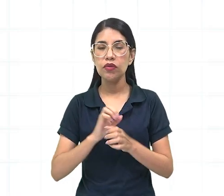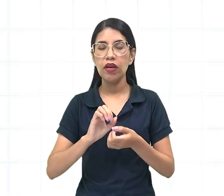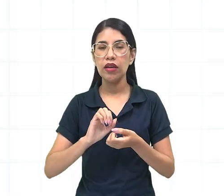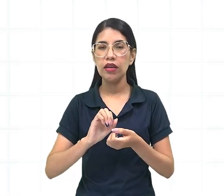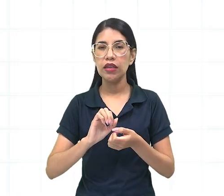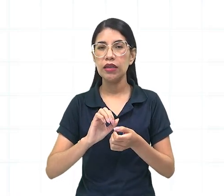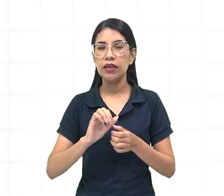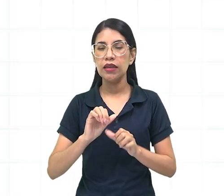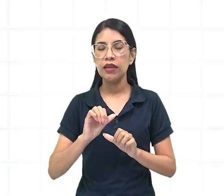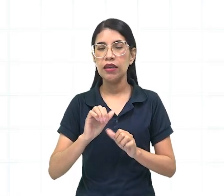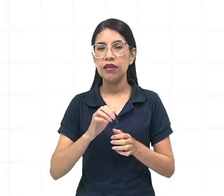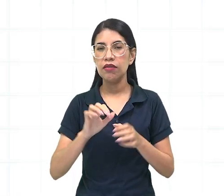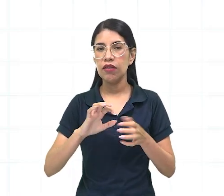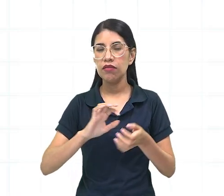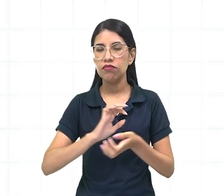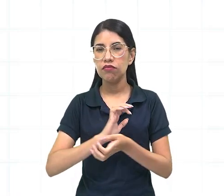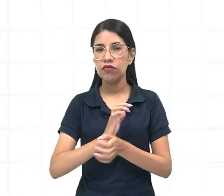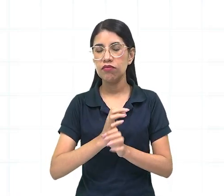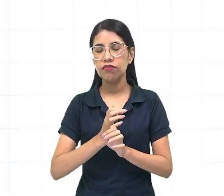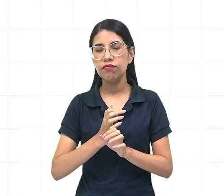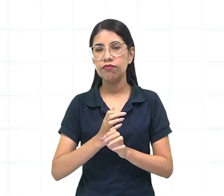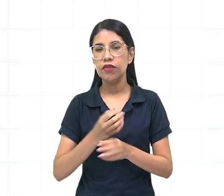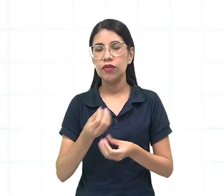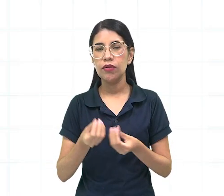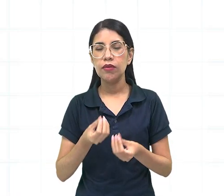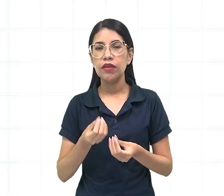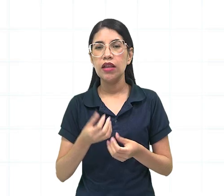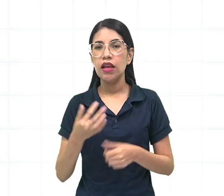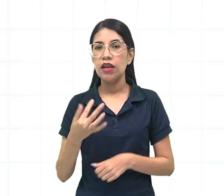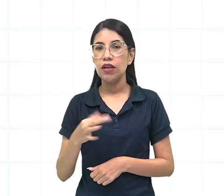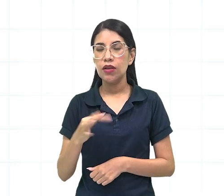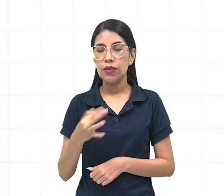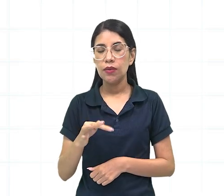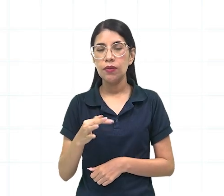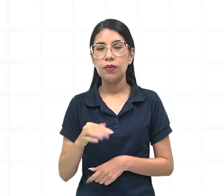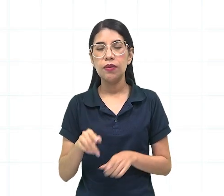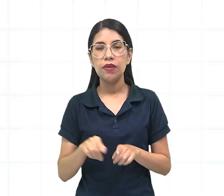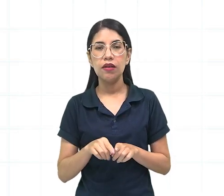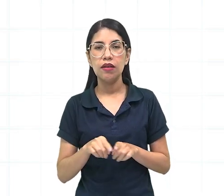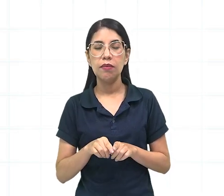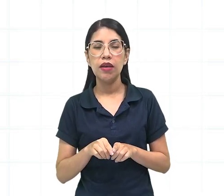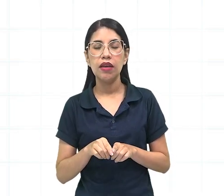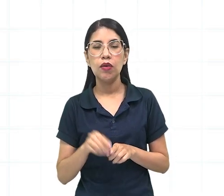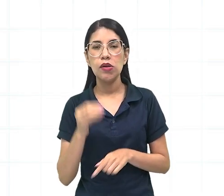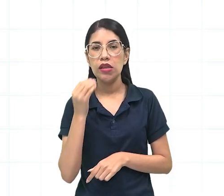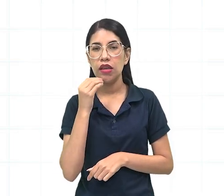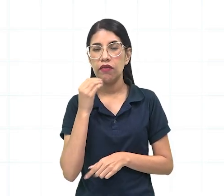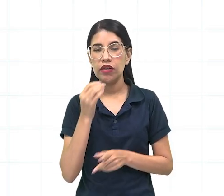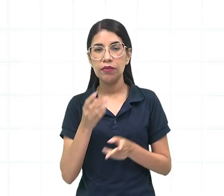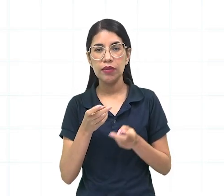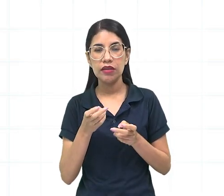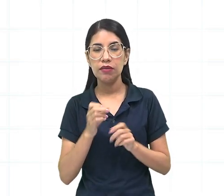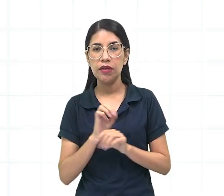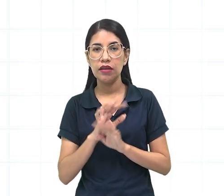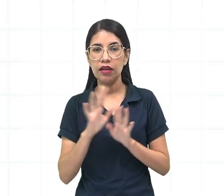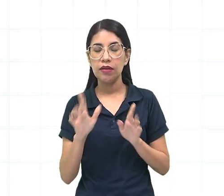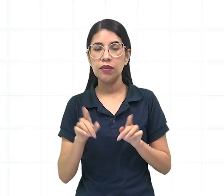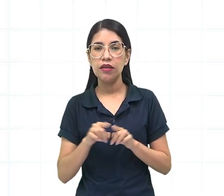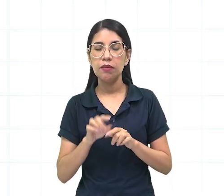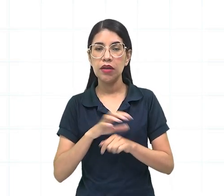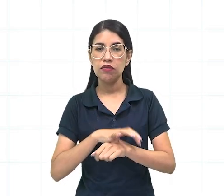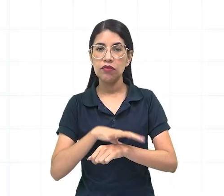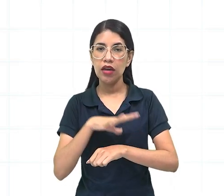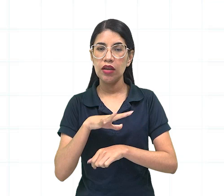posição normal na articulação. Os sintomas são dor intensa, deformidade visível, inchaço e incapacidade de mover